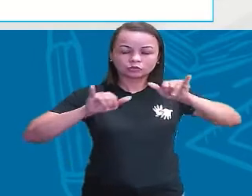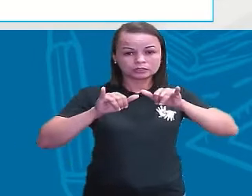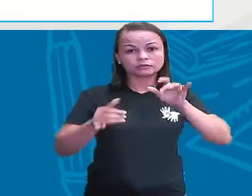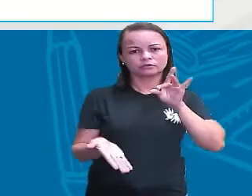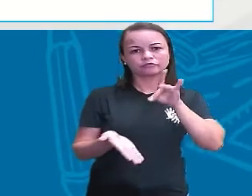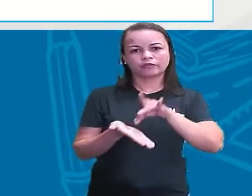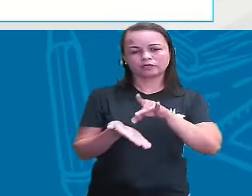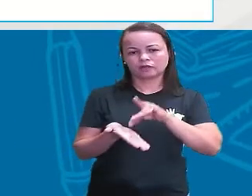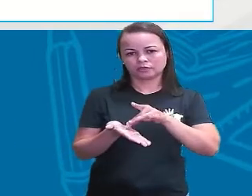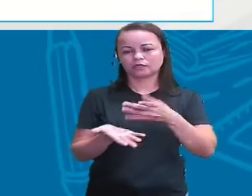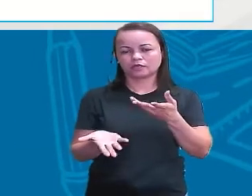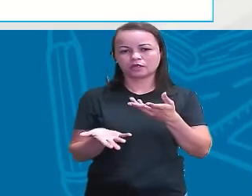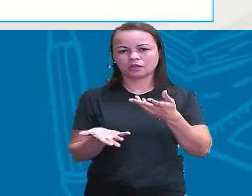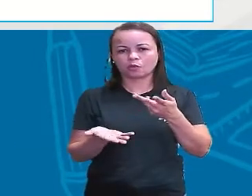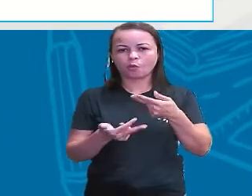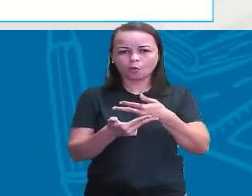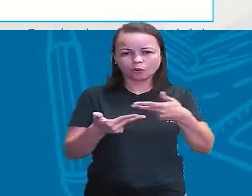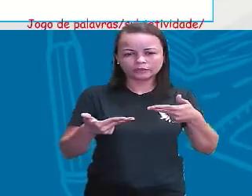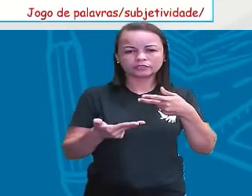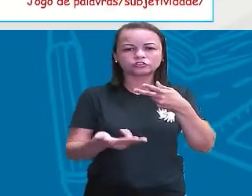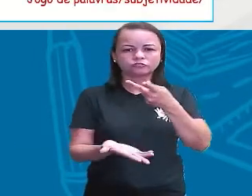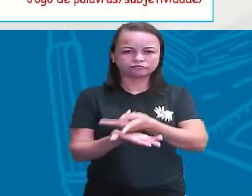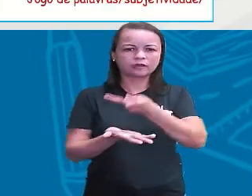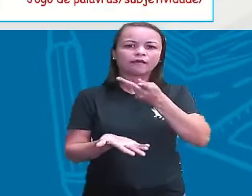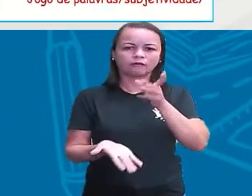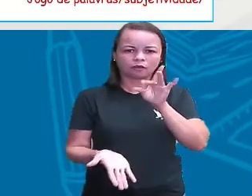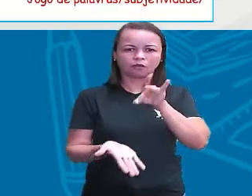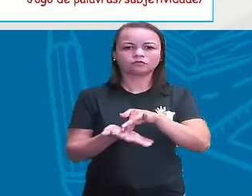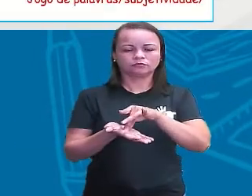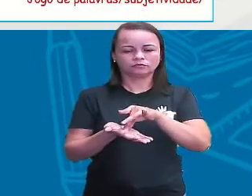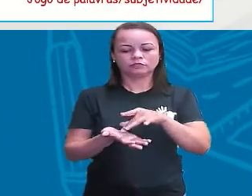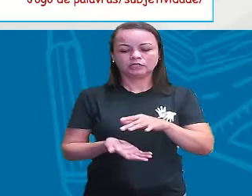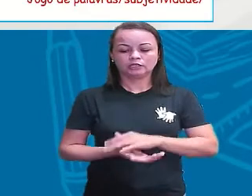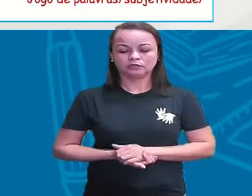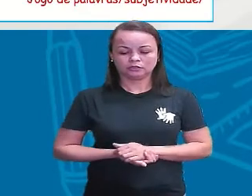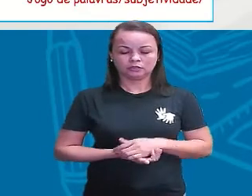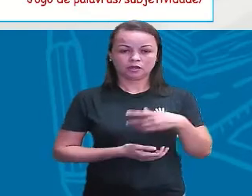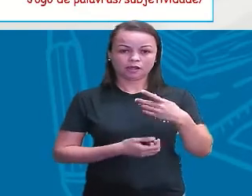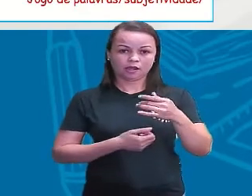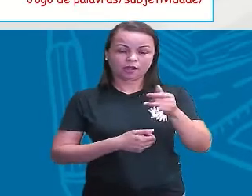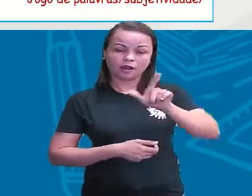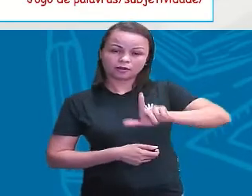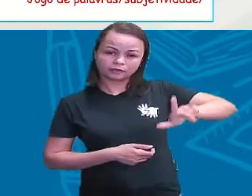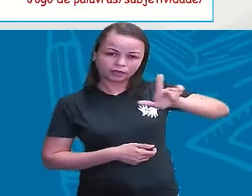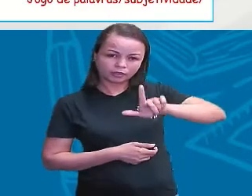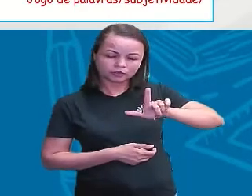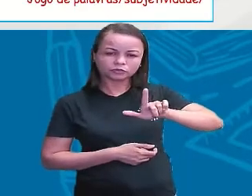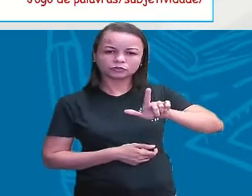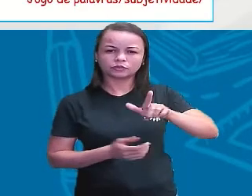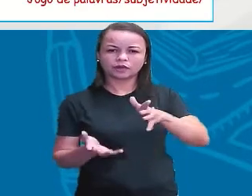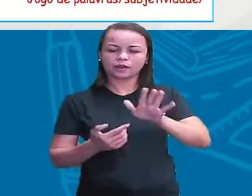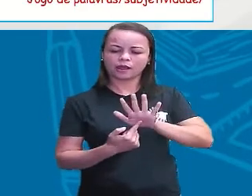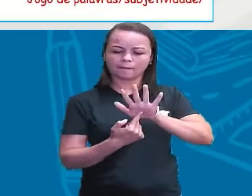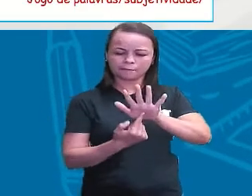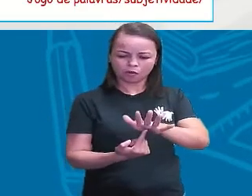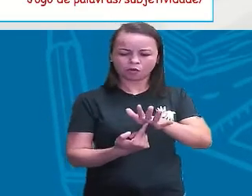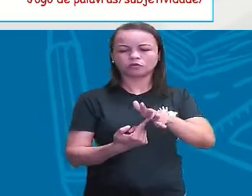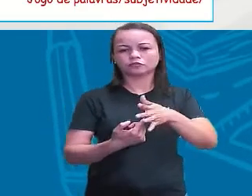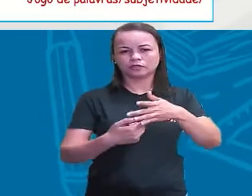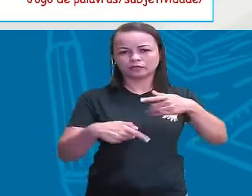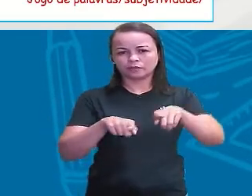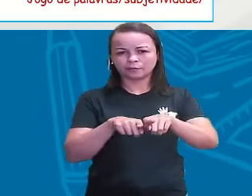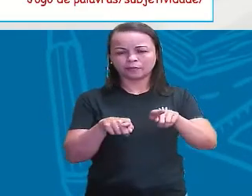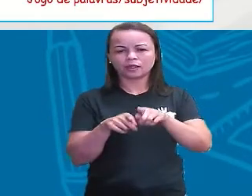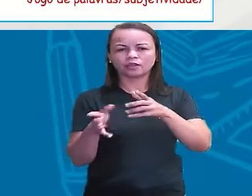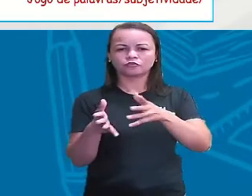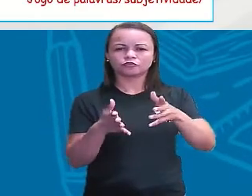verdade, com algo realmente real que aconteceu. A literatura, por sua vez, ela traz ali justamente um